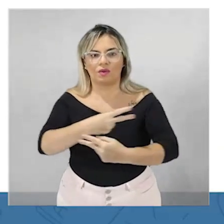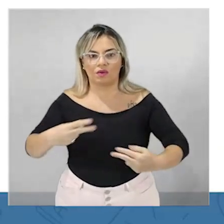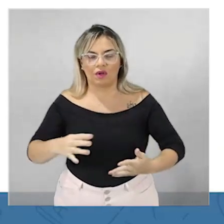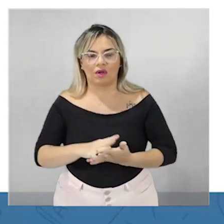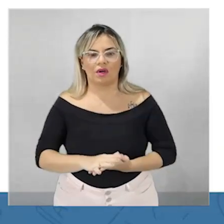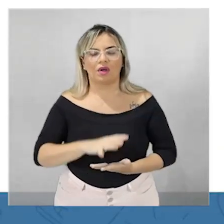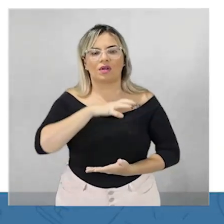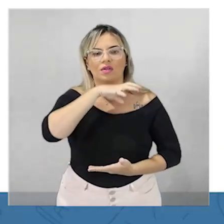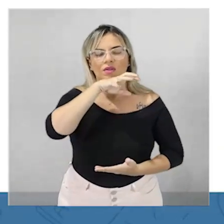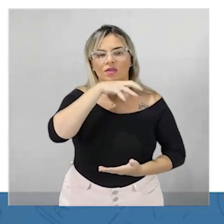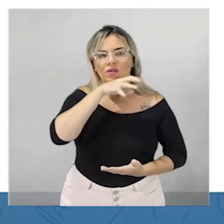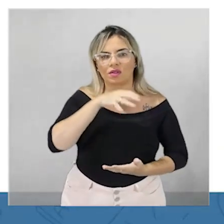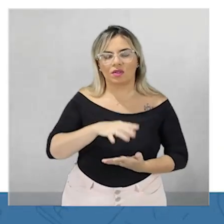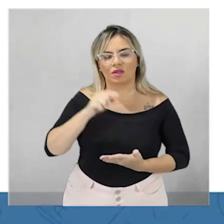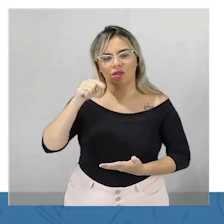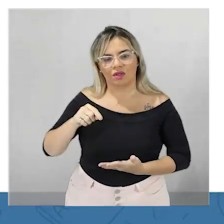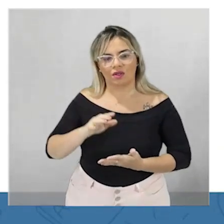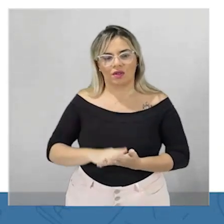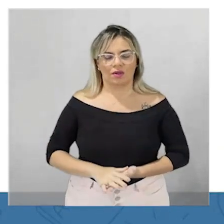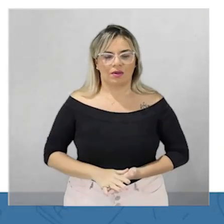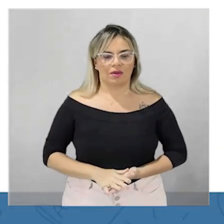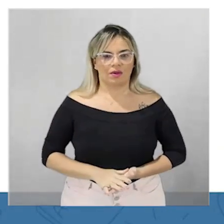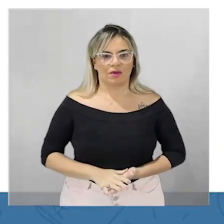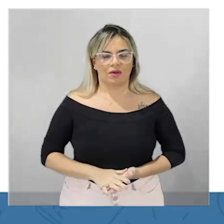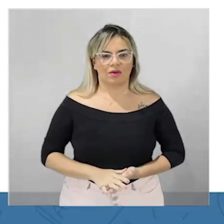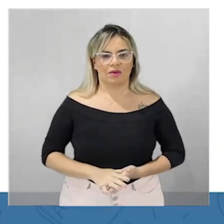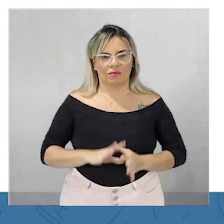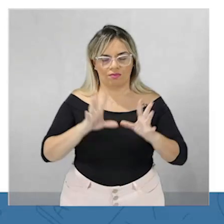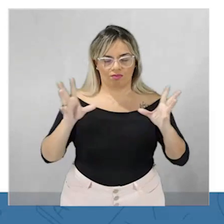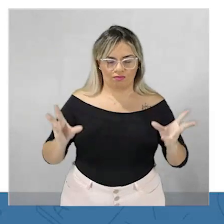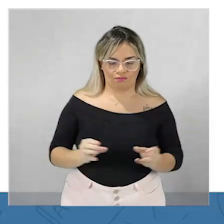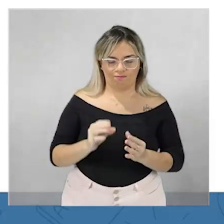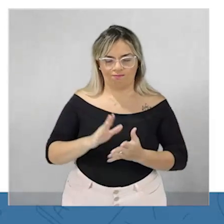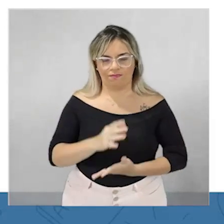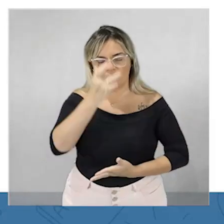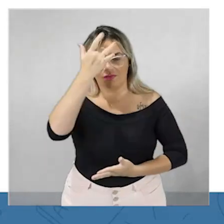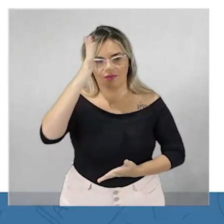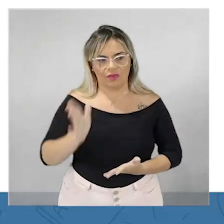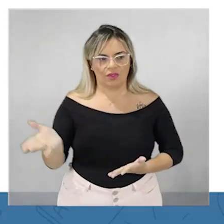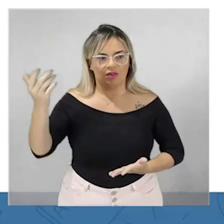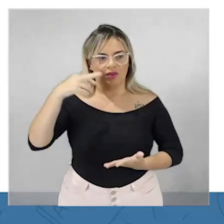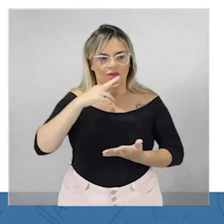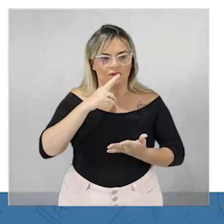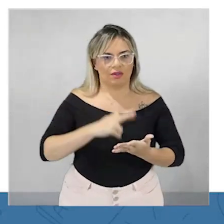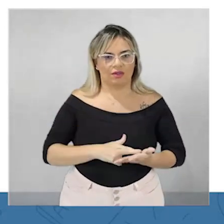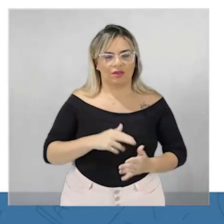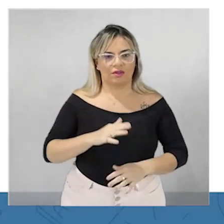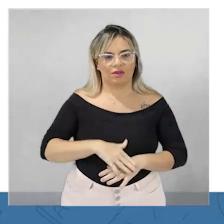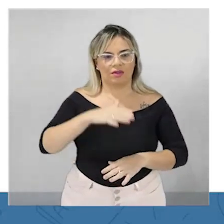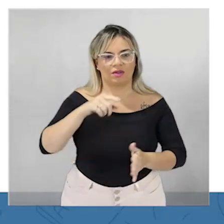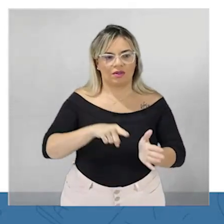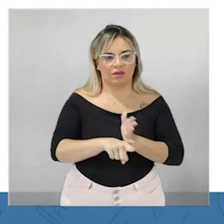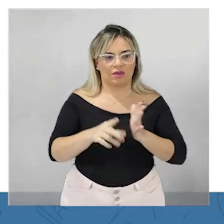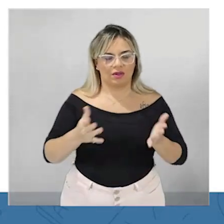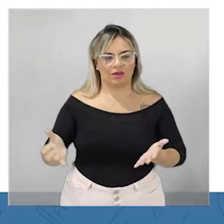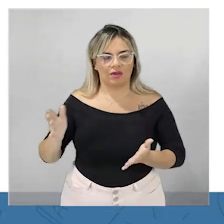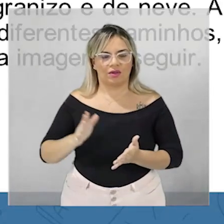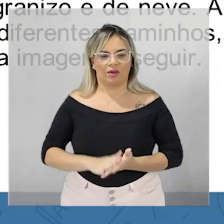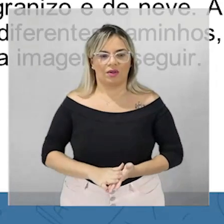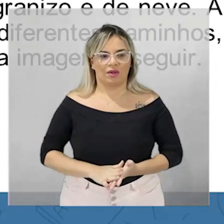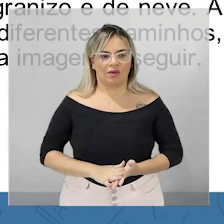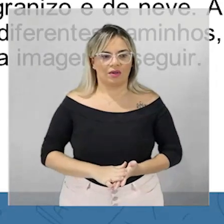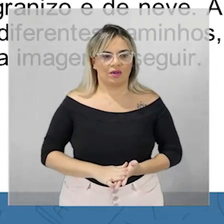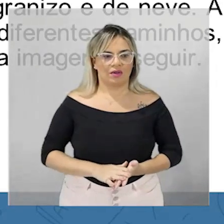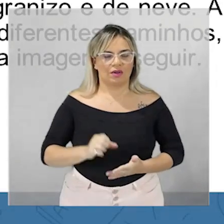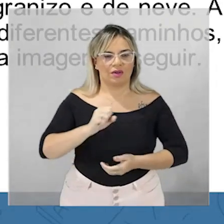dessedentação de animais, para matar a sede dos animais. Fechou? Fácil, né? Bora responder mais uma questão? Dá tempo. Questão